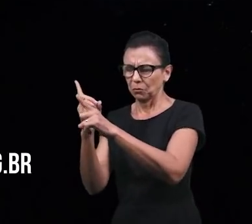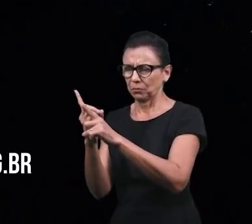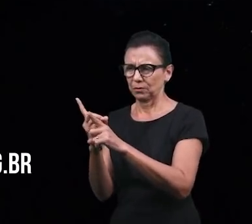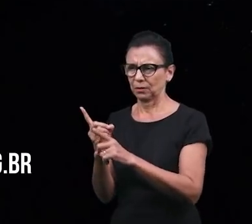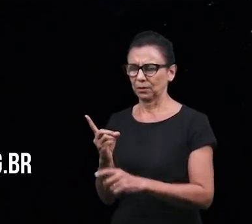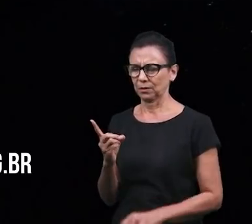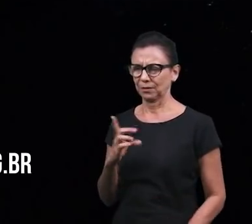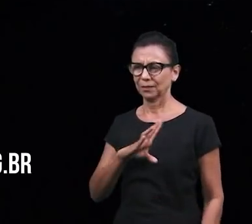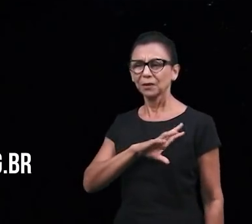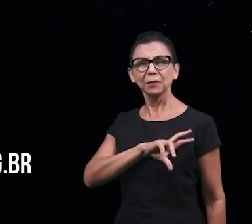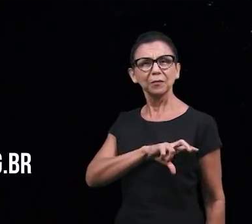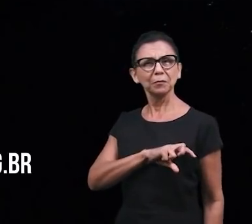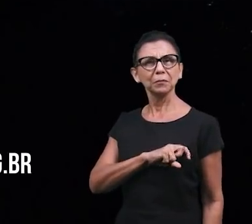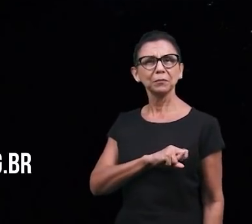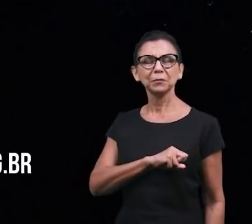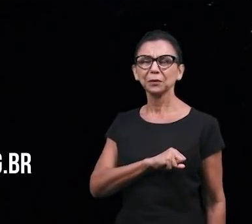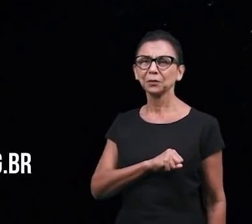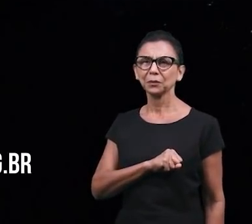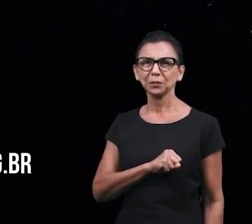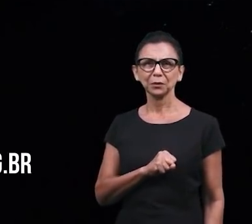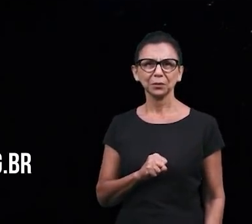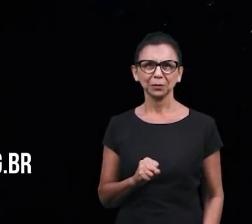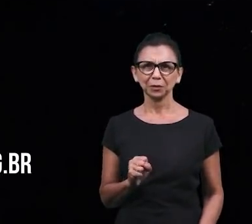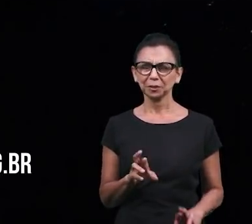amor que sara a